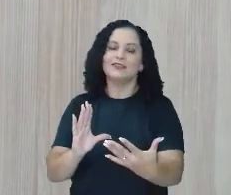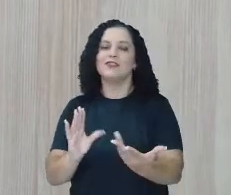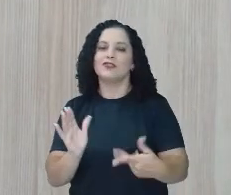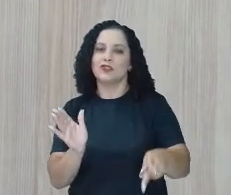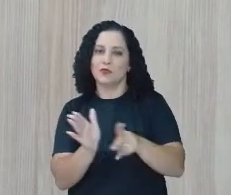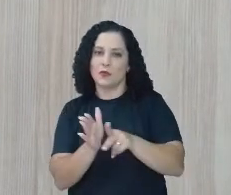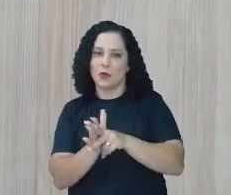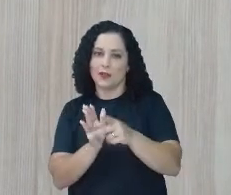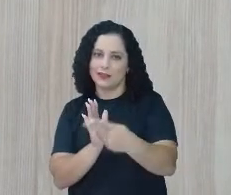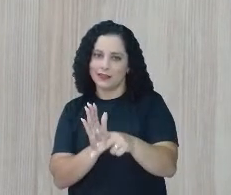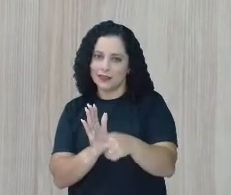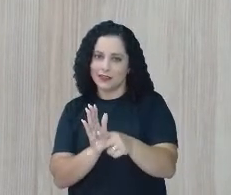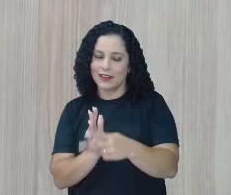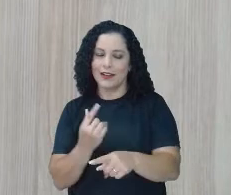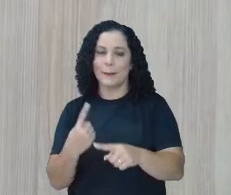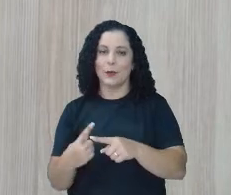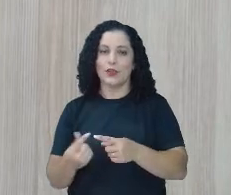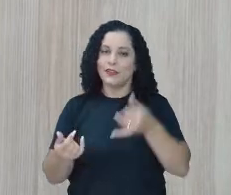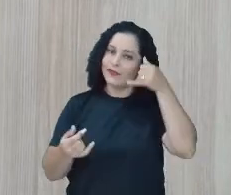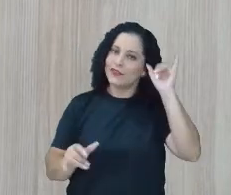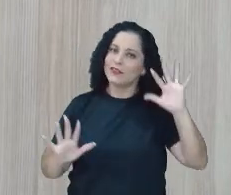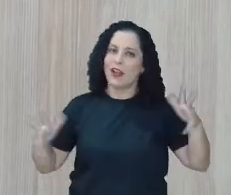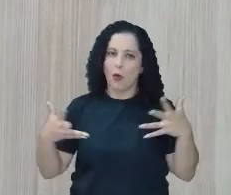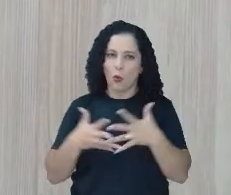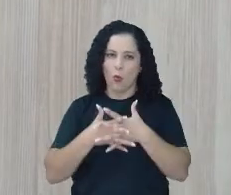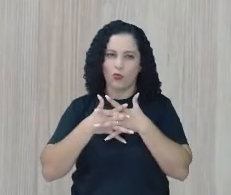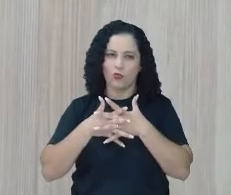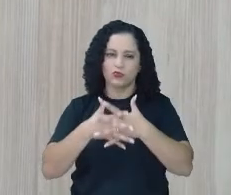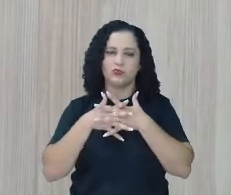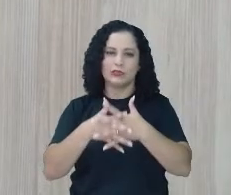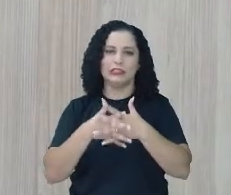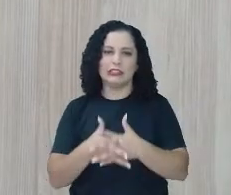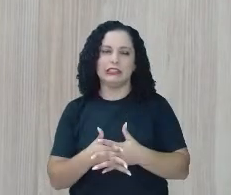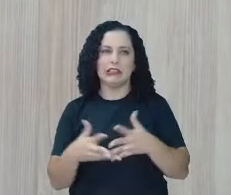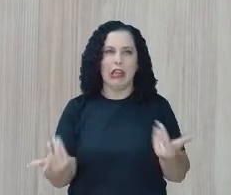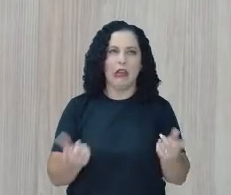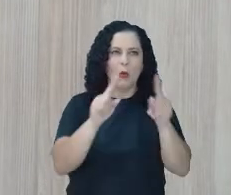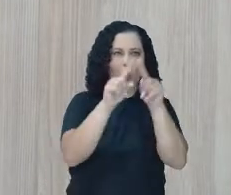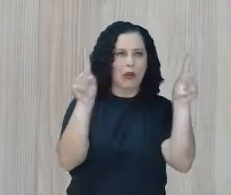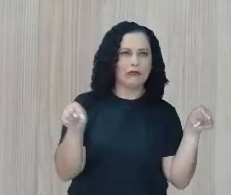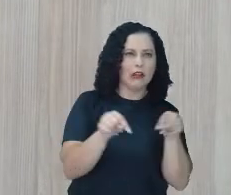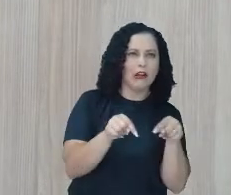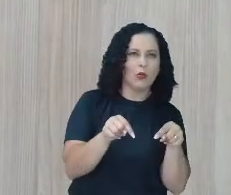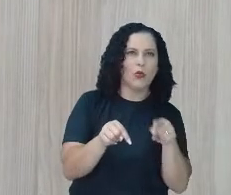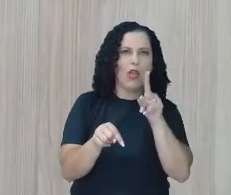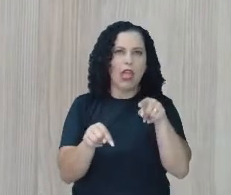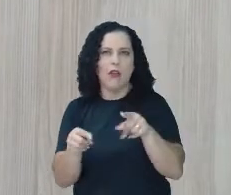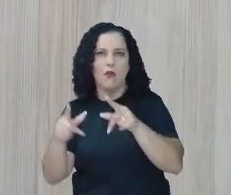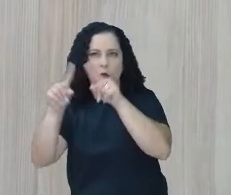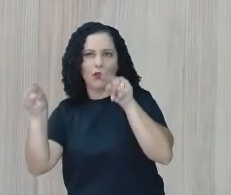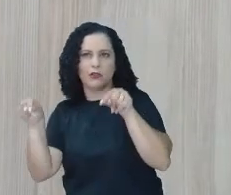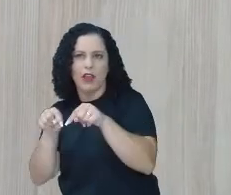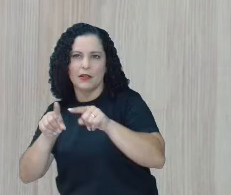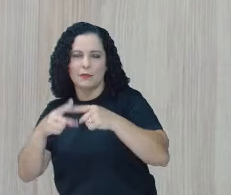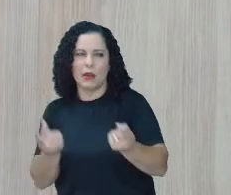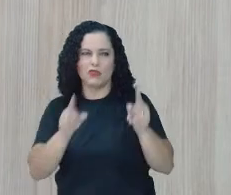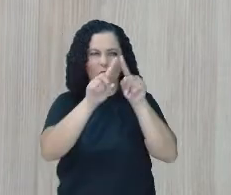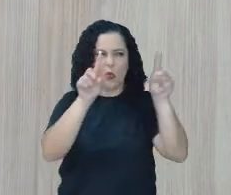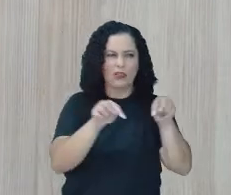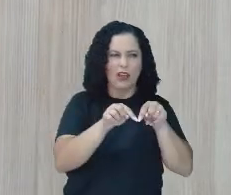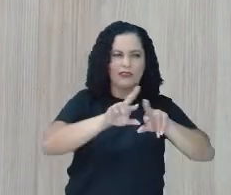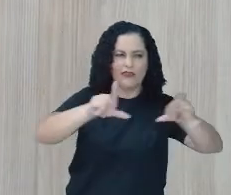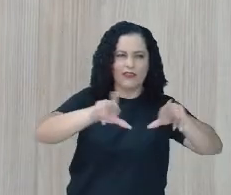gente começa a confundir essas questões de um retângulo é um quadrado é um retângulo, mas se você observar a questão